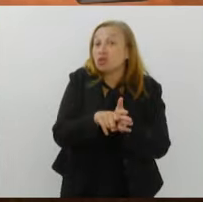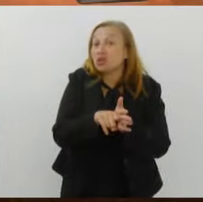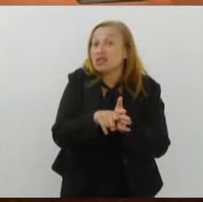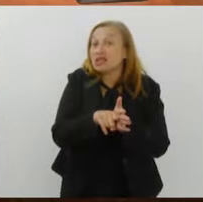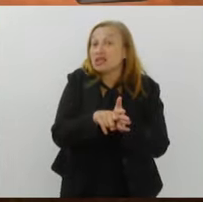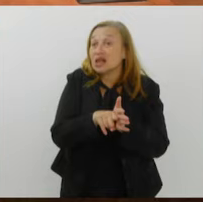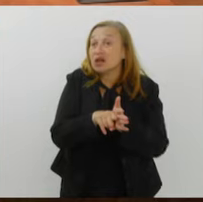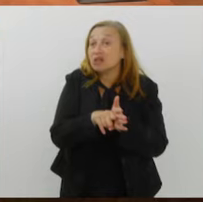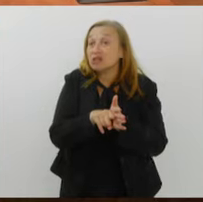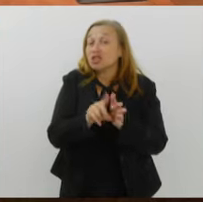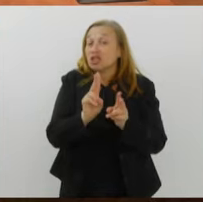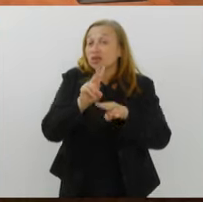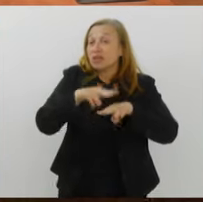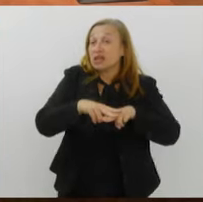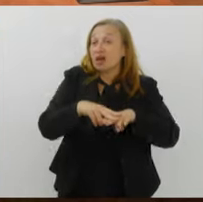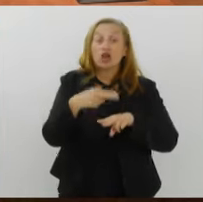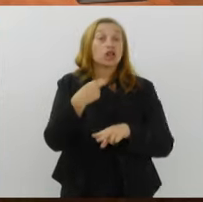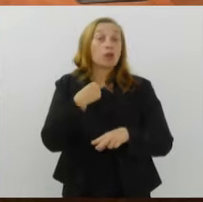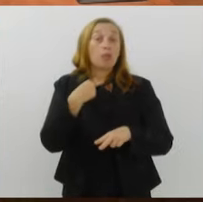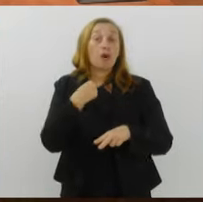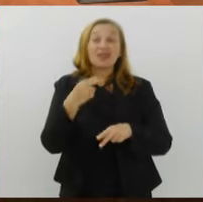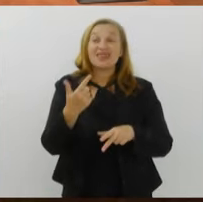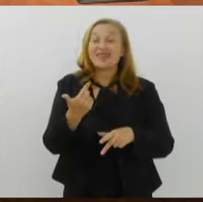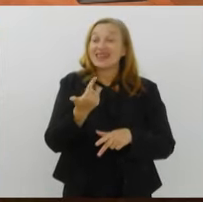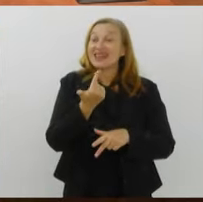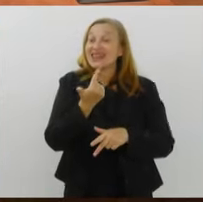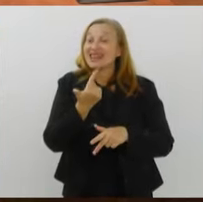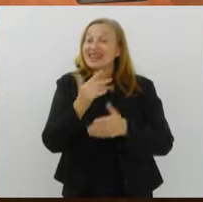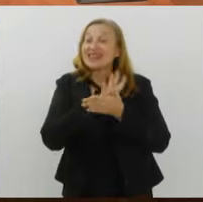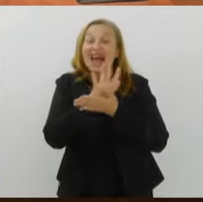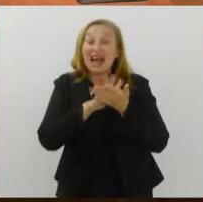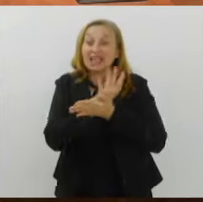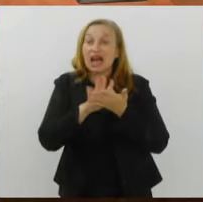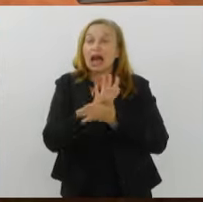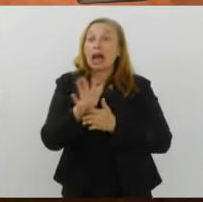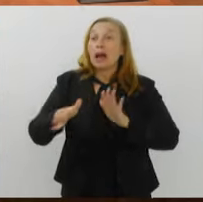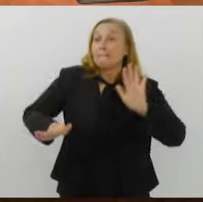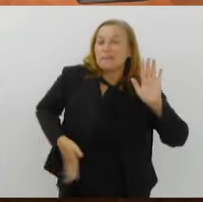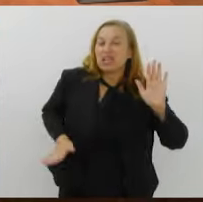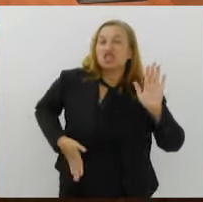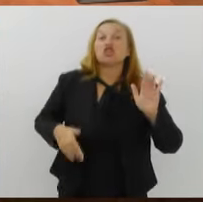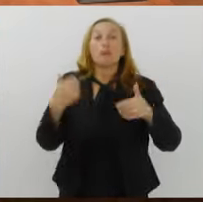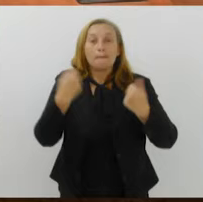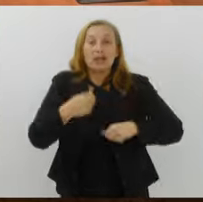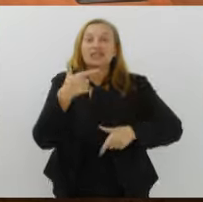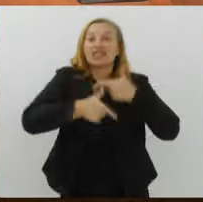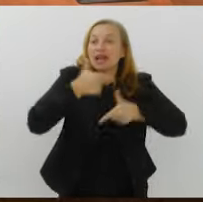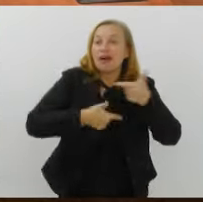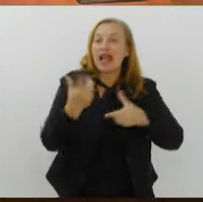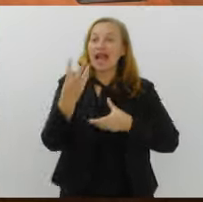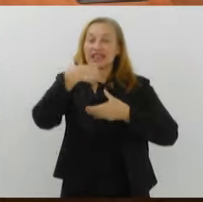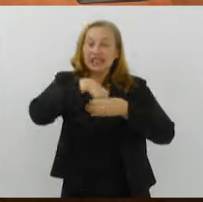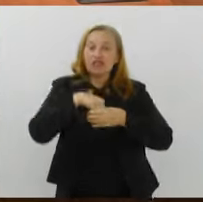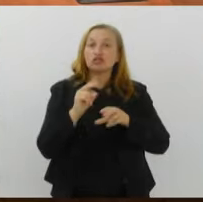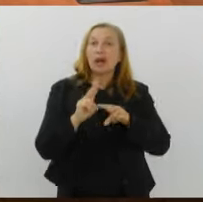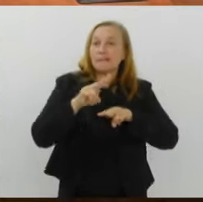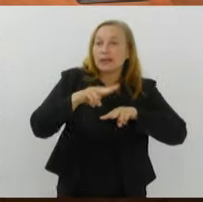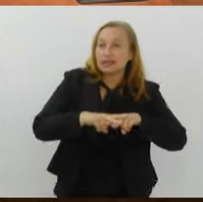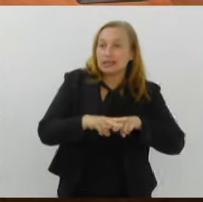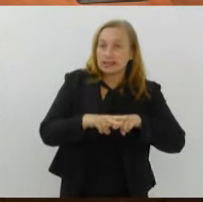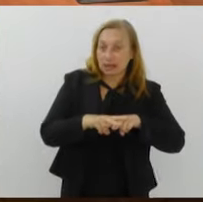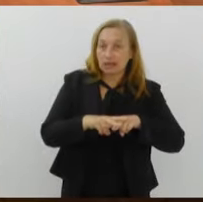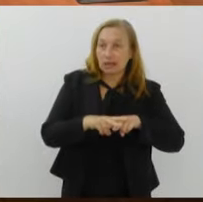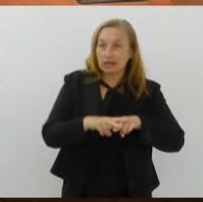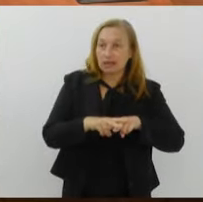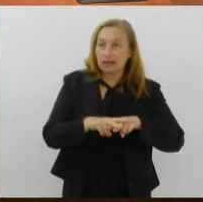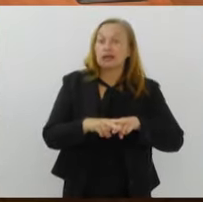saidinha, não pode ter nada. E digo mais, bandido tem que trabalhar, dentro da cadeia tem que trabalhar para